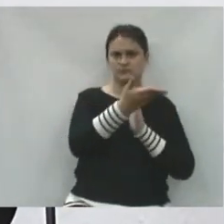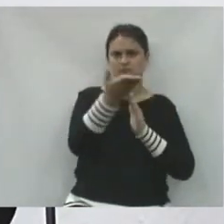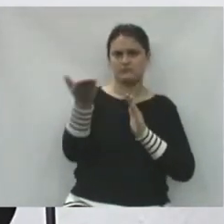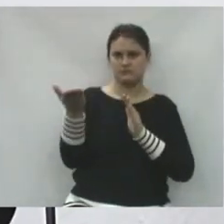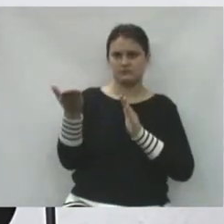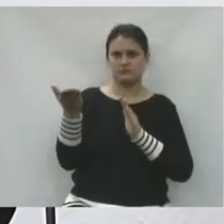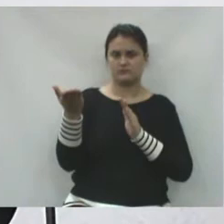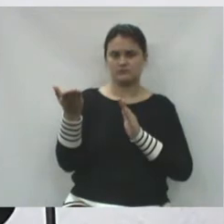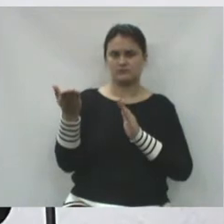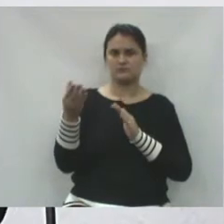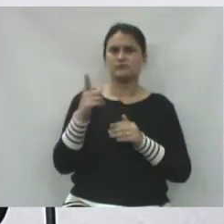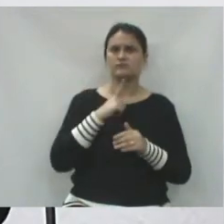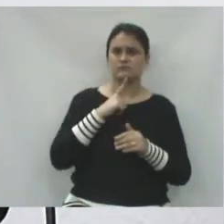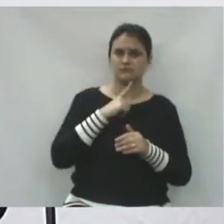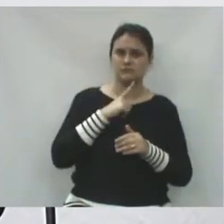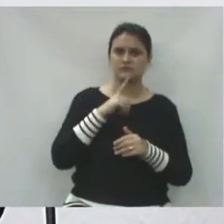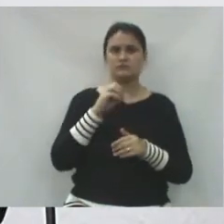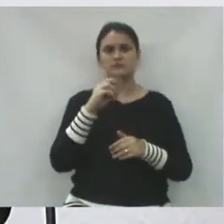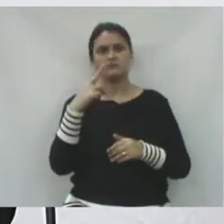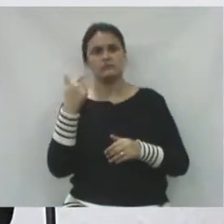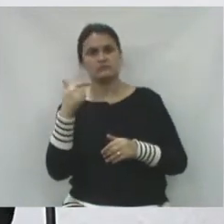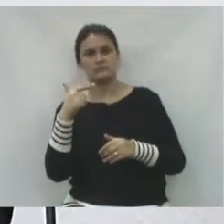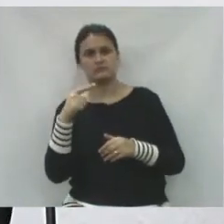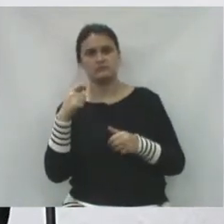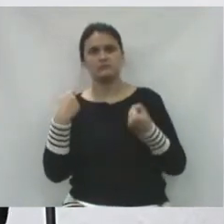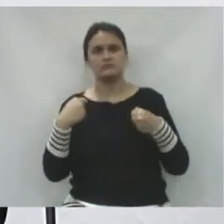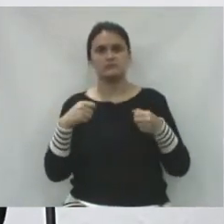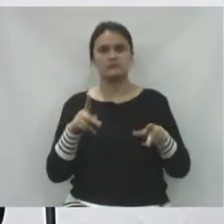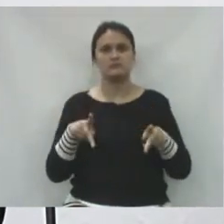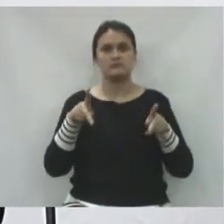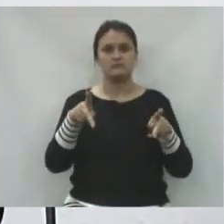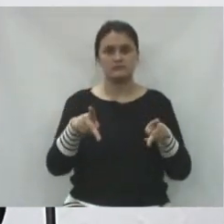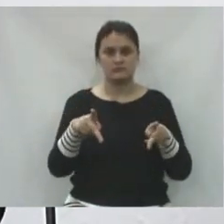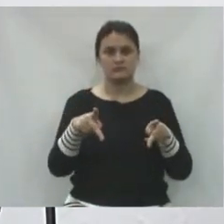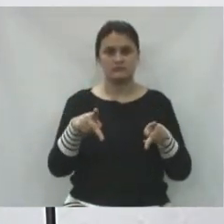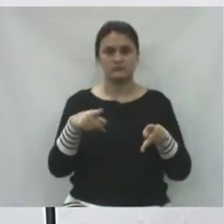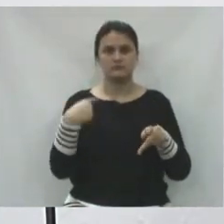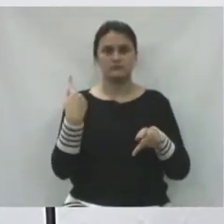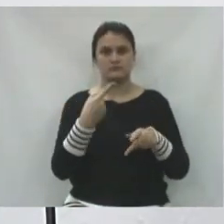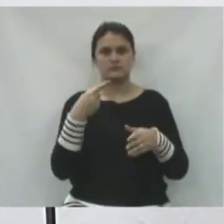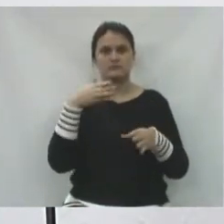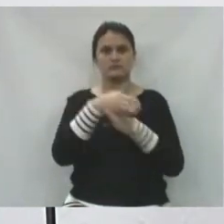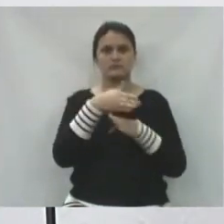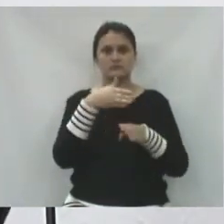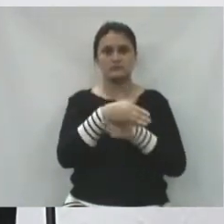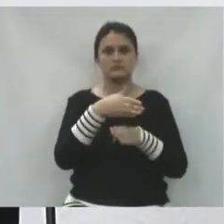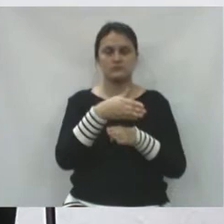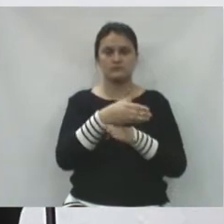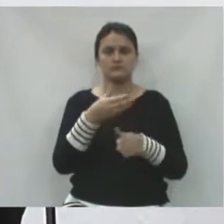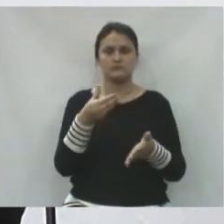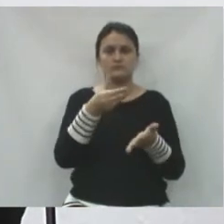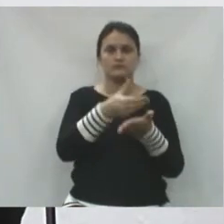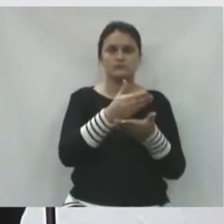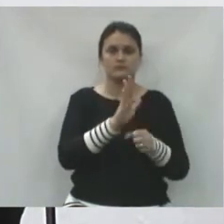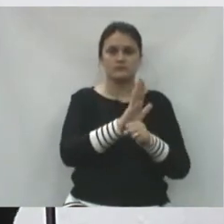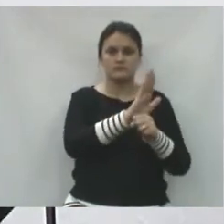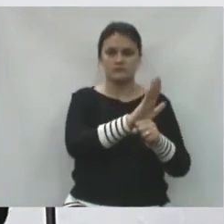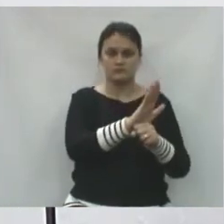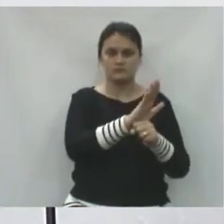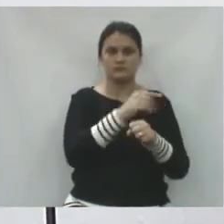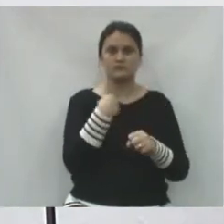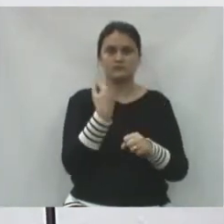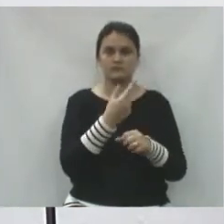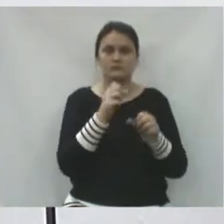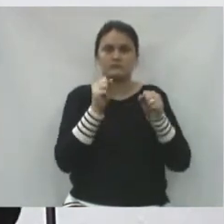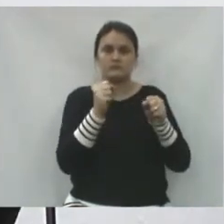vocês, atende ou não atende às necessidades do povo a nossa participação no orçamento impositivo?